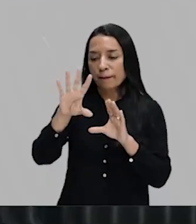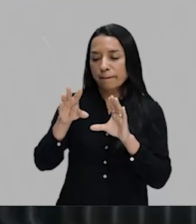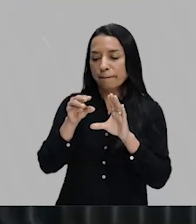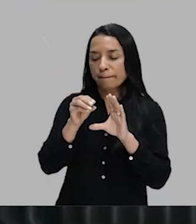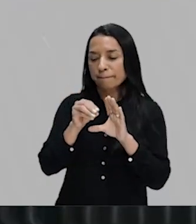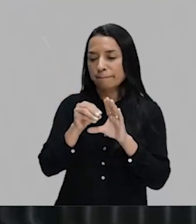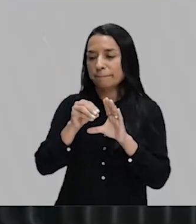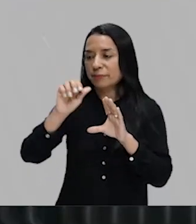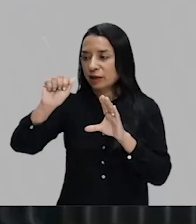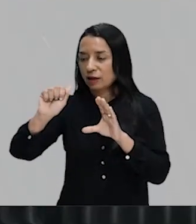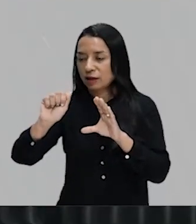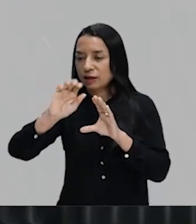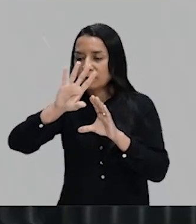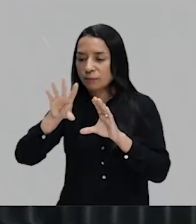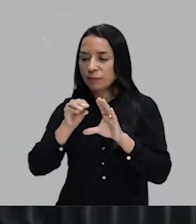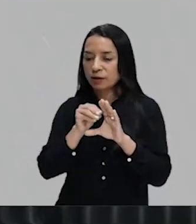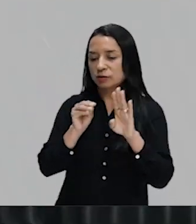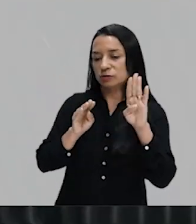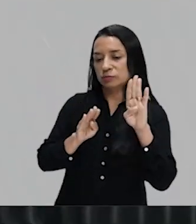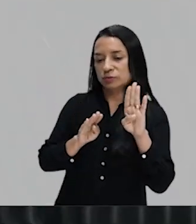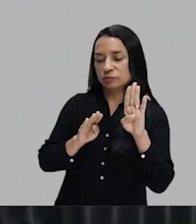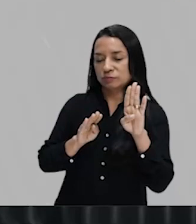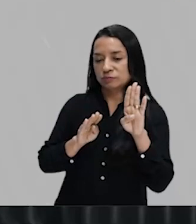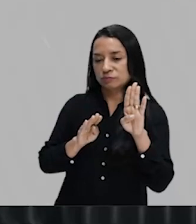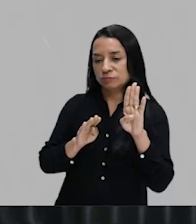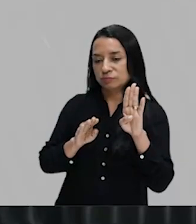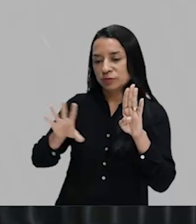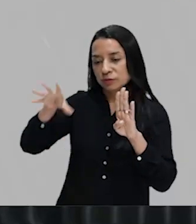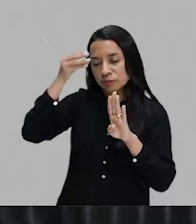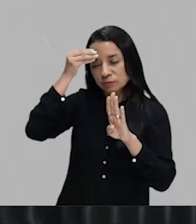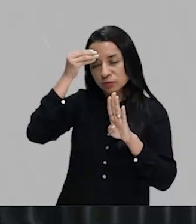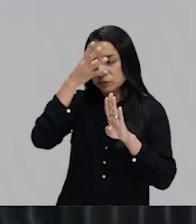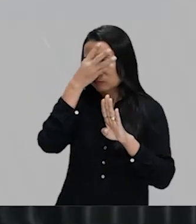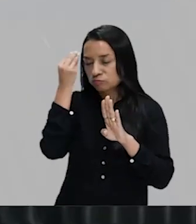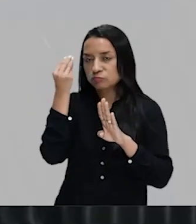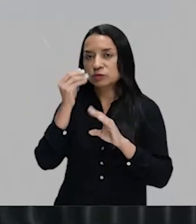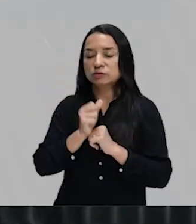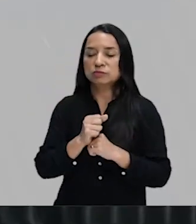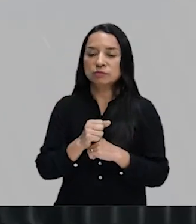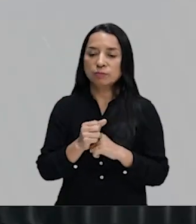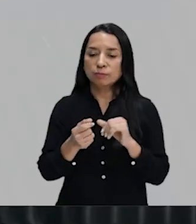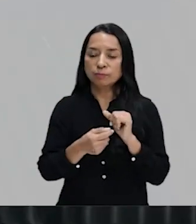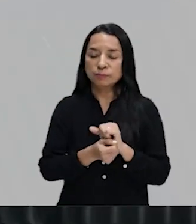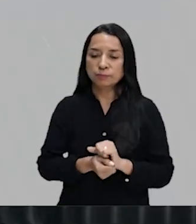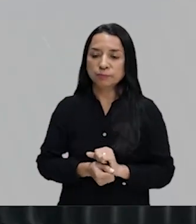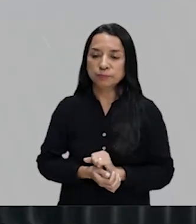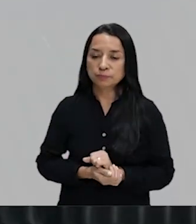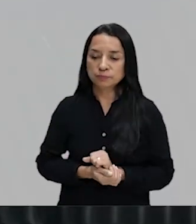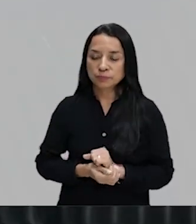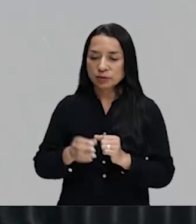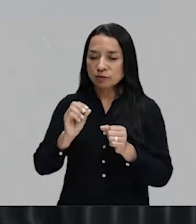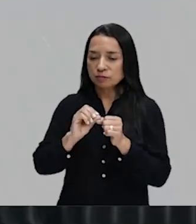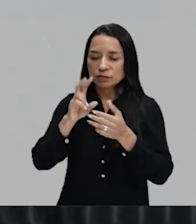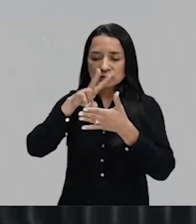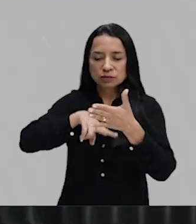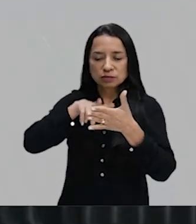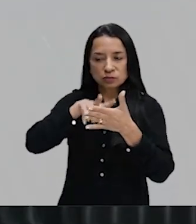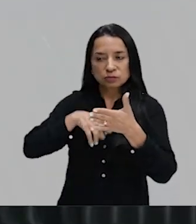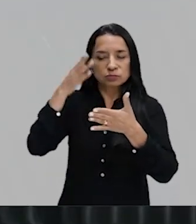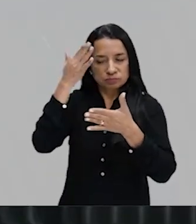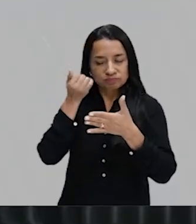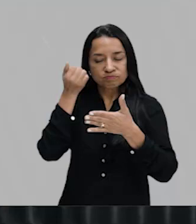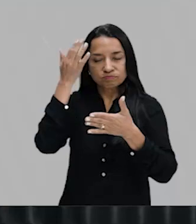B, então, já memoriza aí, tá? Para você não esquecer, dá um destaque aí de vez em quando você for fazer a leitura, você já